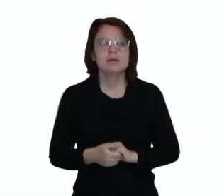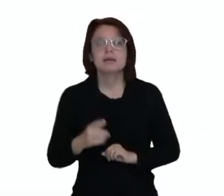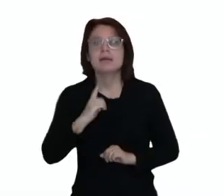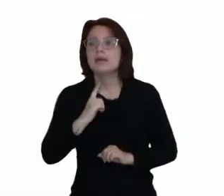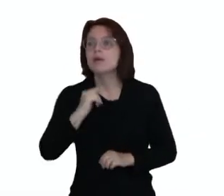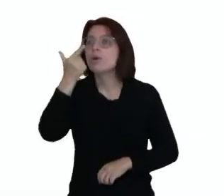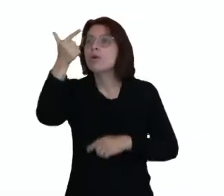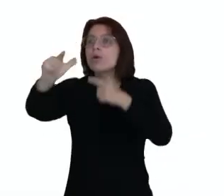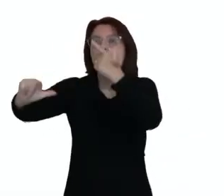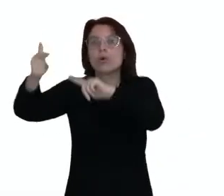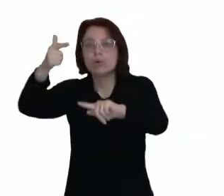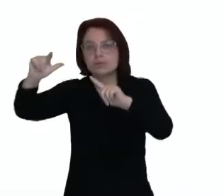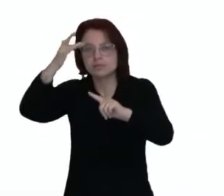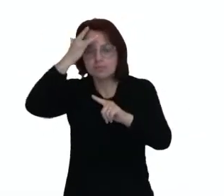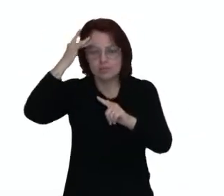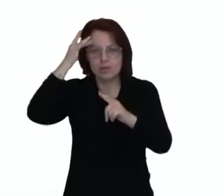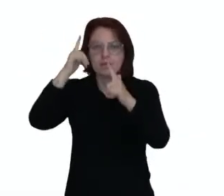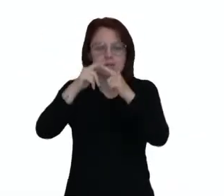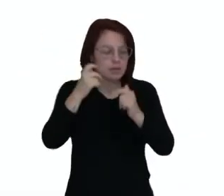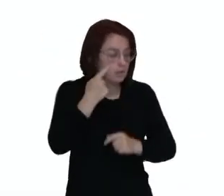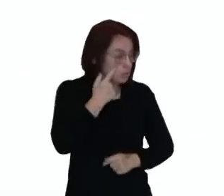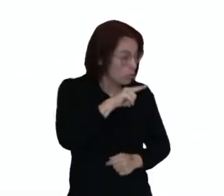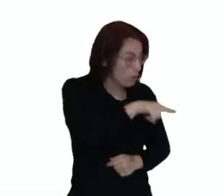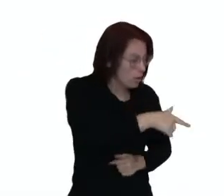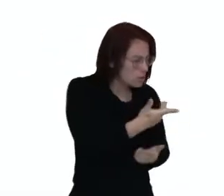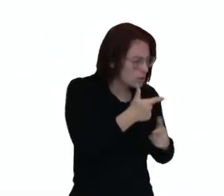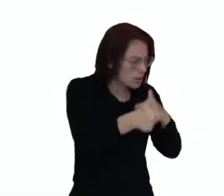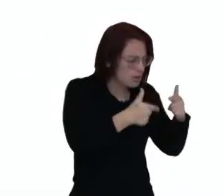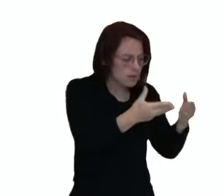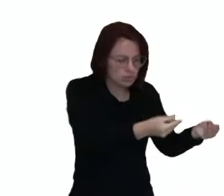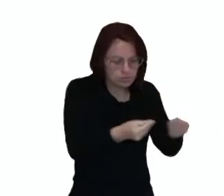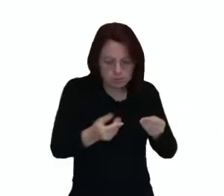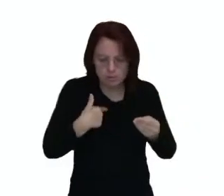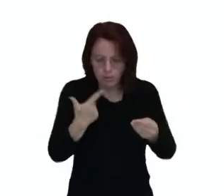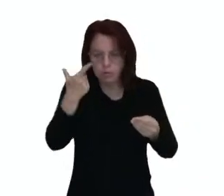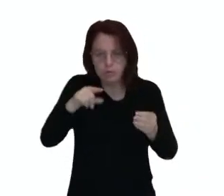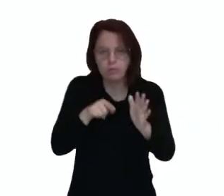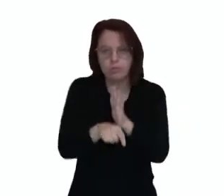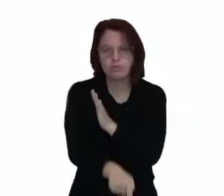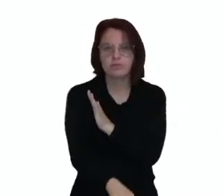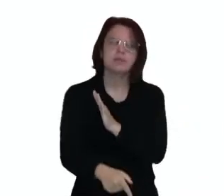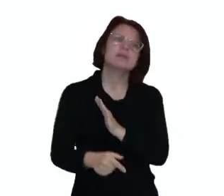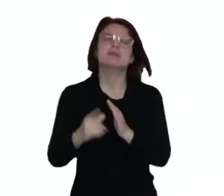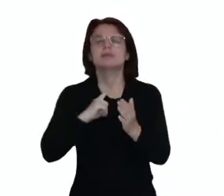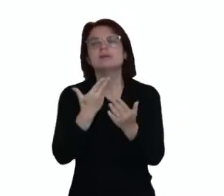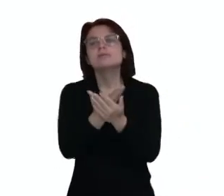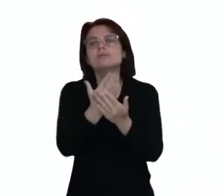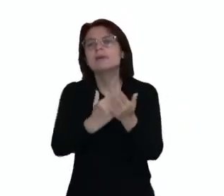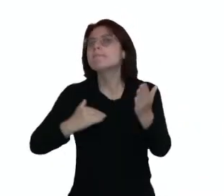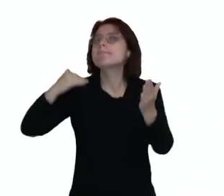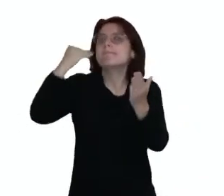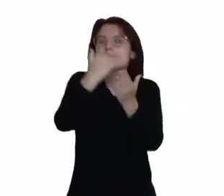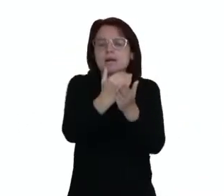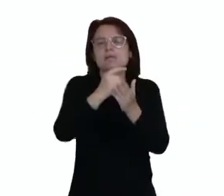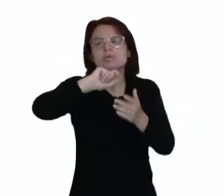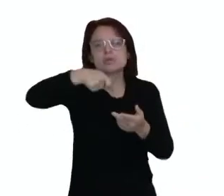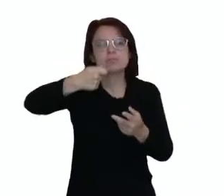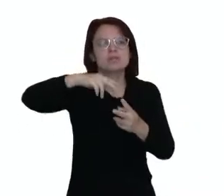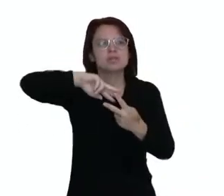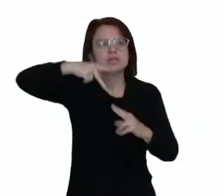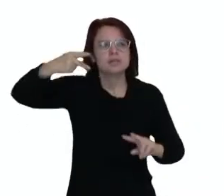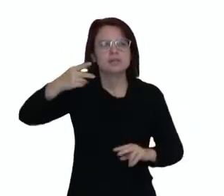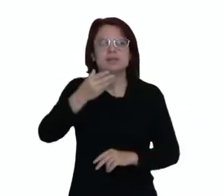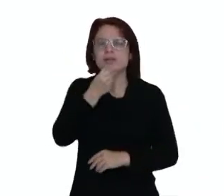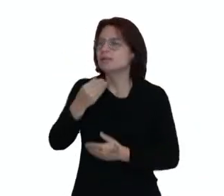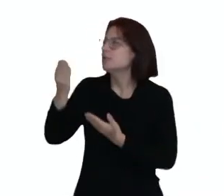que redescobriram o trabalho dele, né? E a partir disso, né, eles começaram a estudar a genética, né? Alguns deles, Hugo